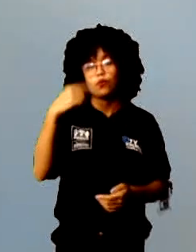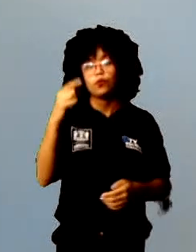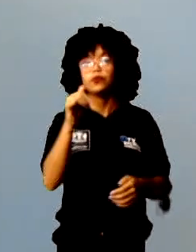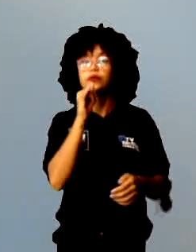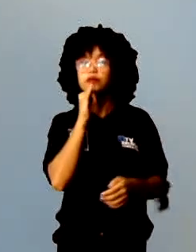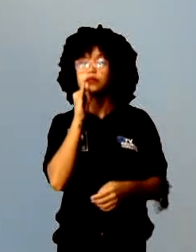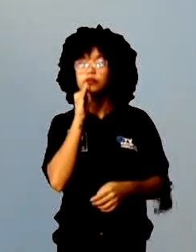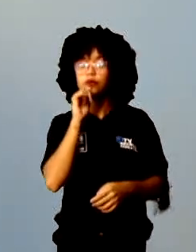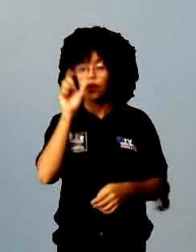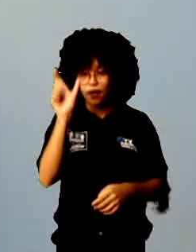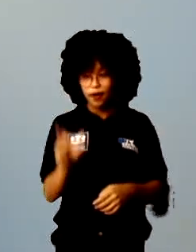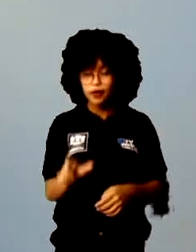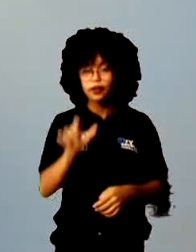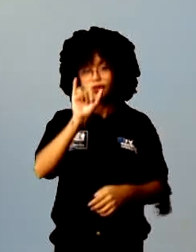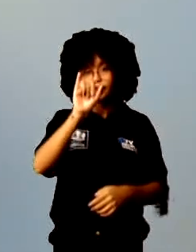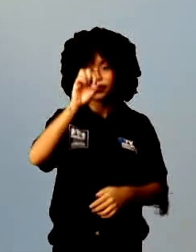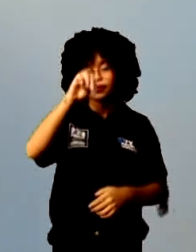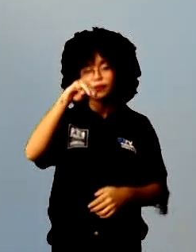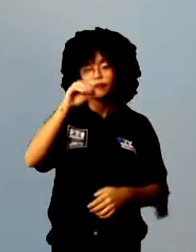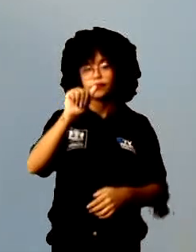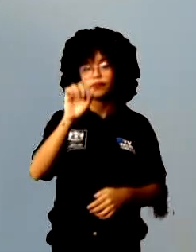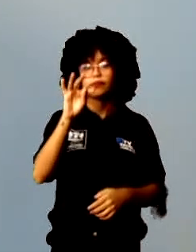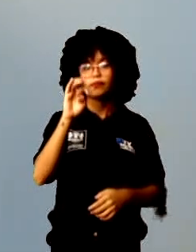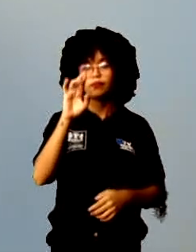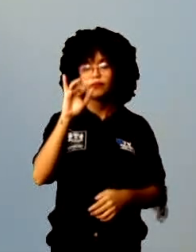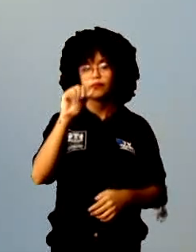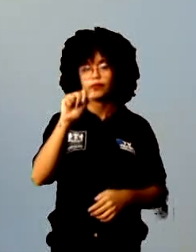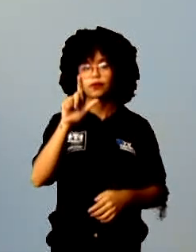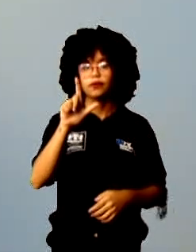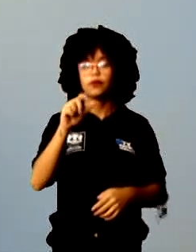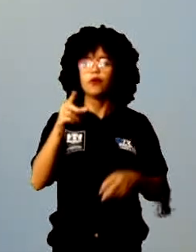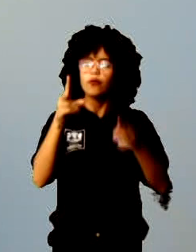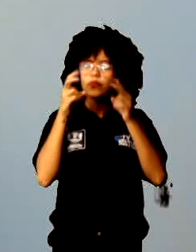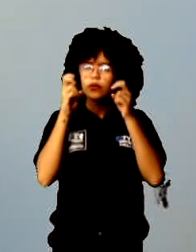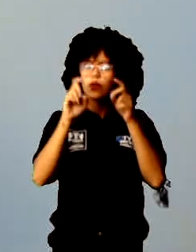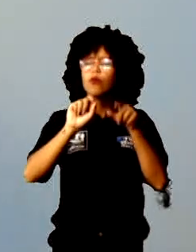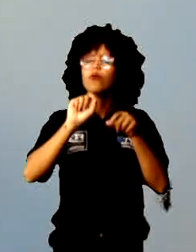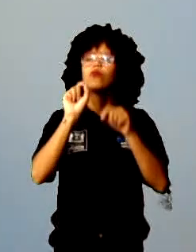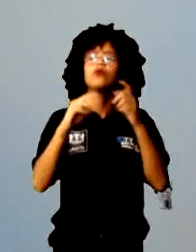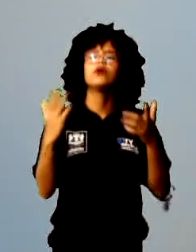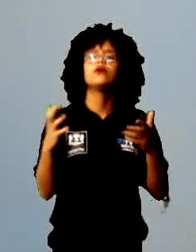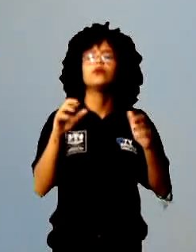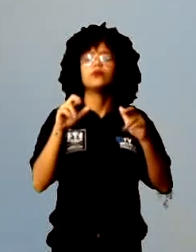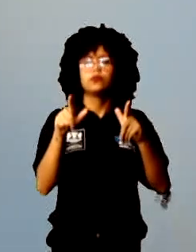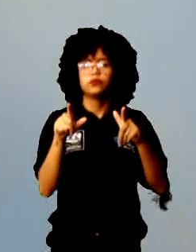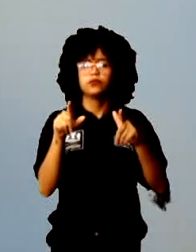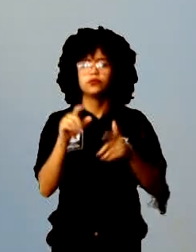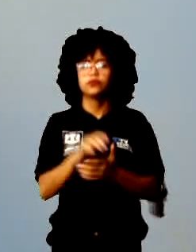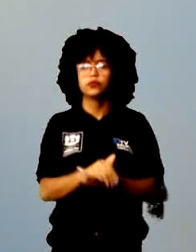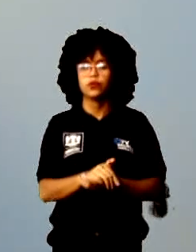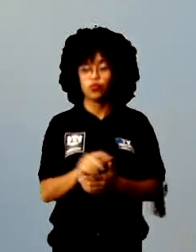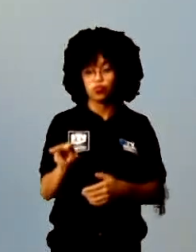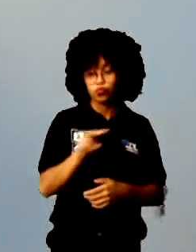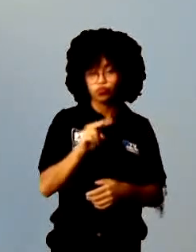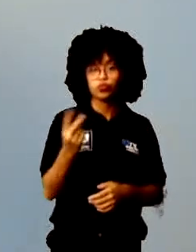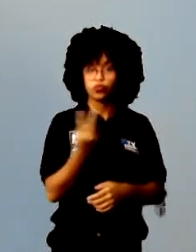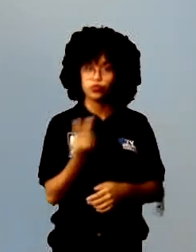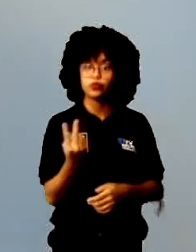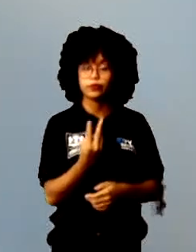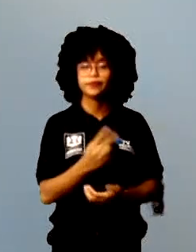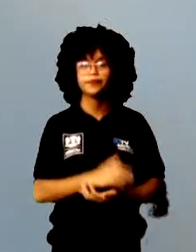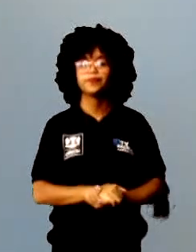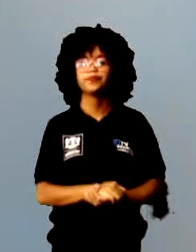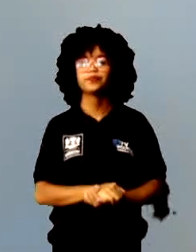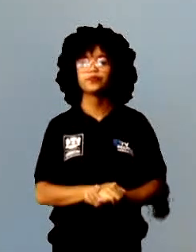trazer é do património imaterial para você perceber Qual é a diferença do material para ir material ver